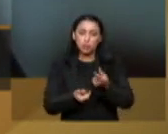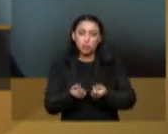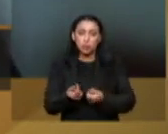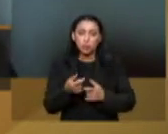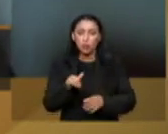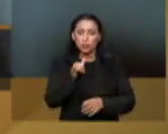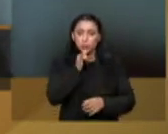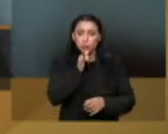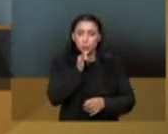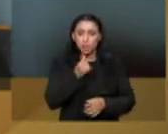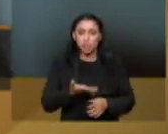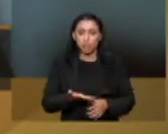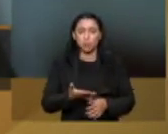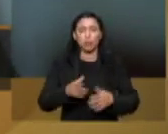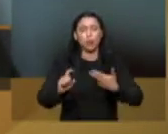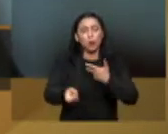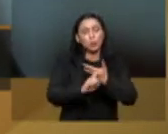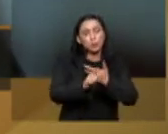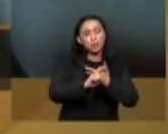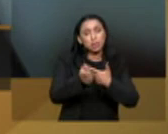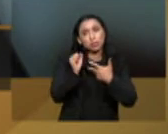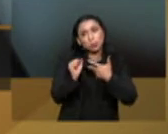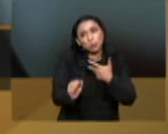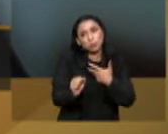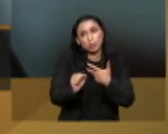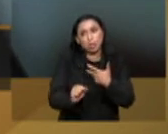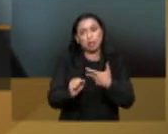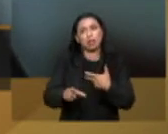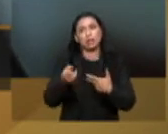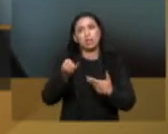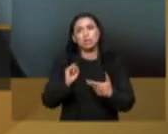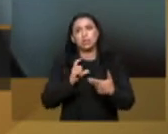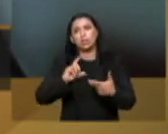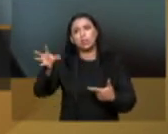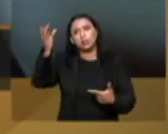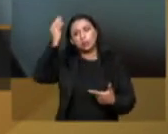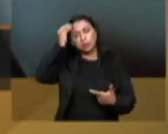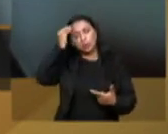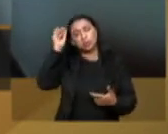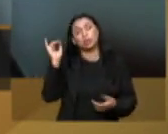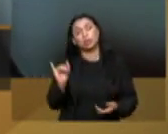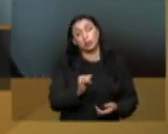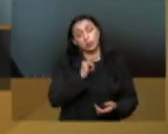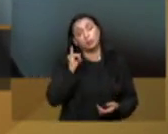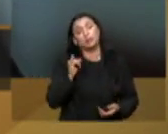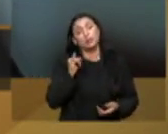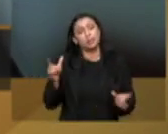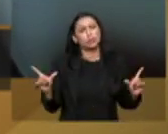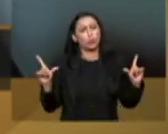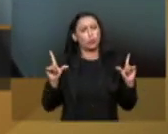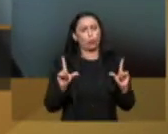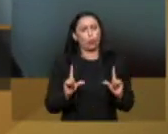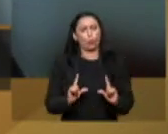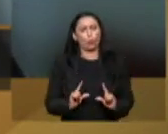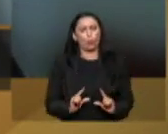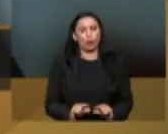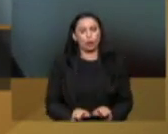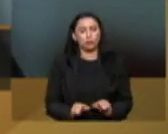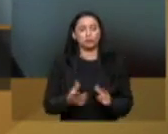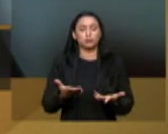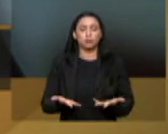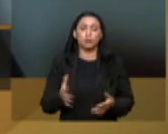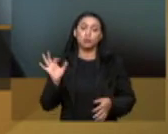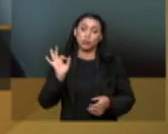exemplo, o Poder Executivo poderá, caso entenda ser pertinente e razoável, reduzir as